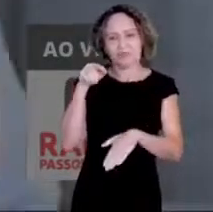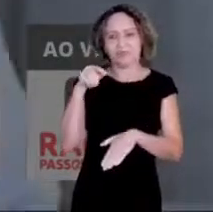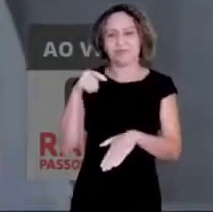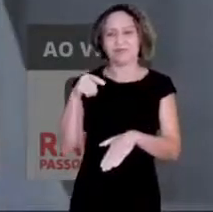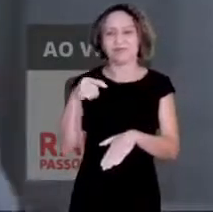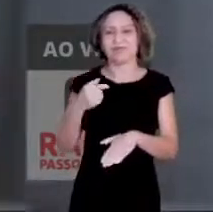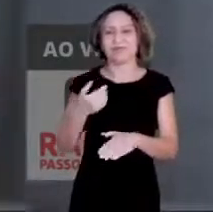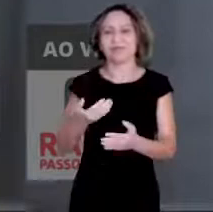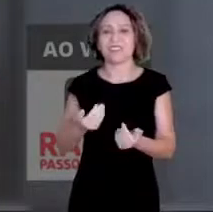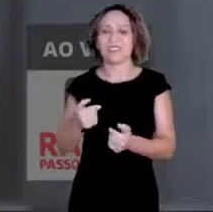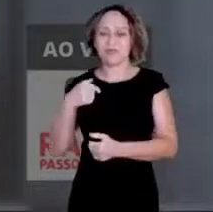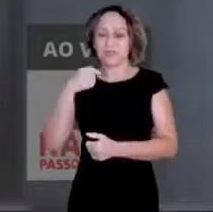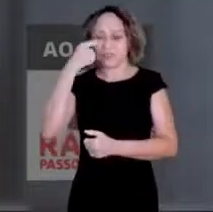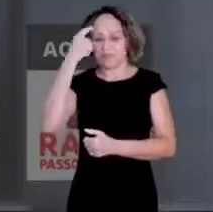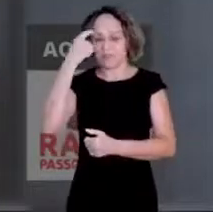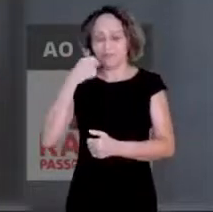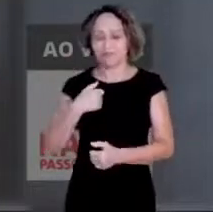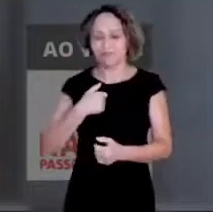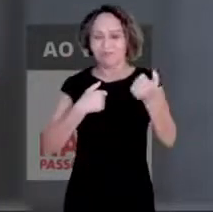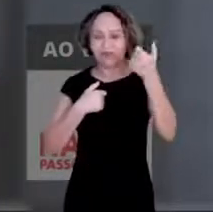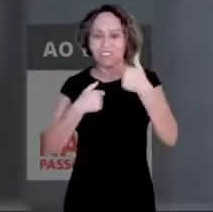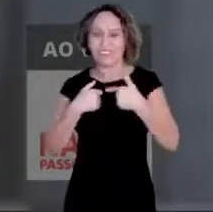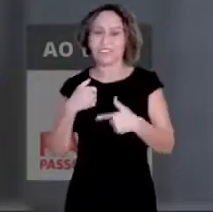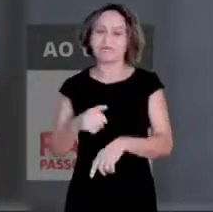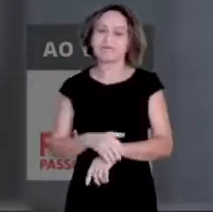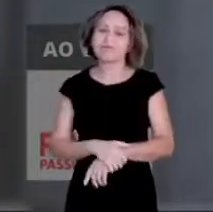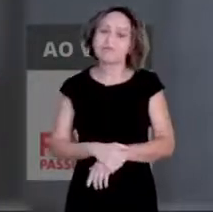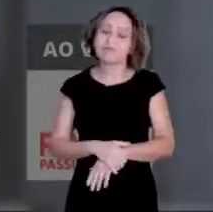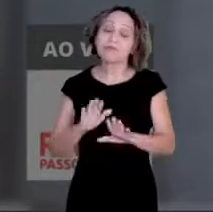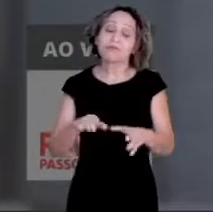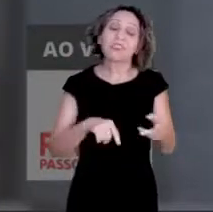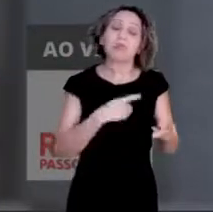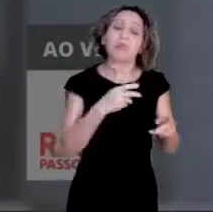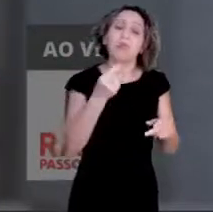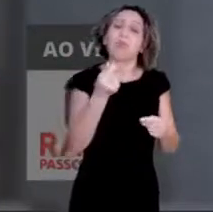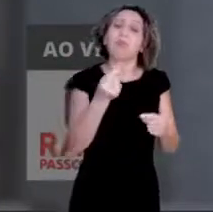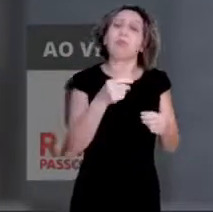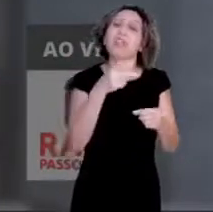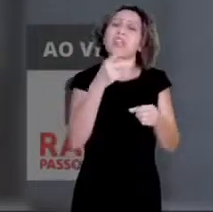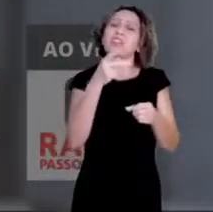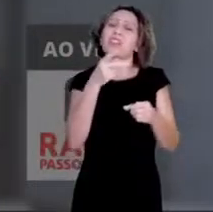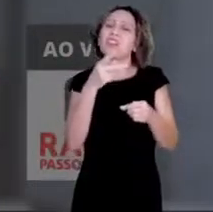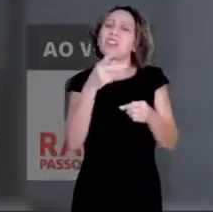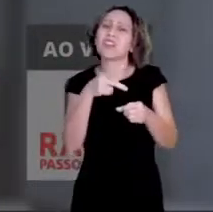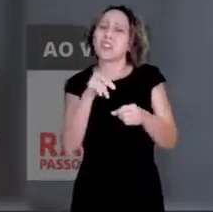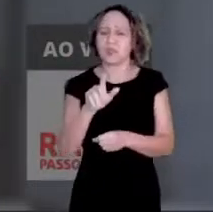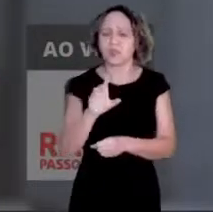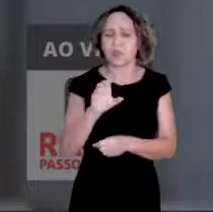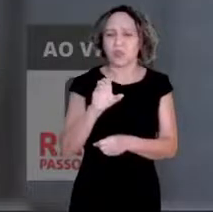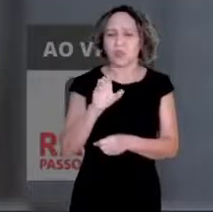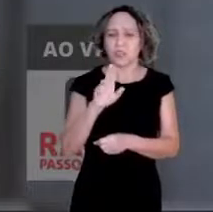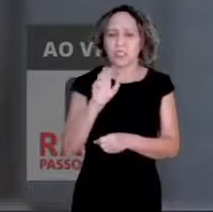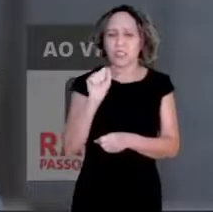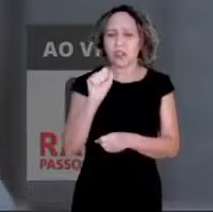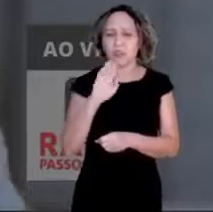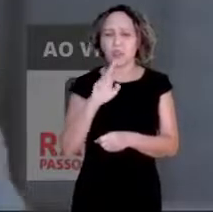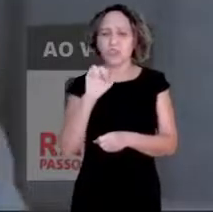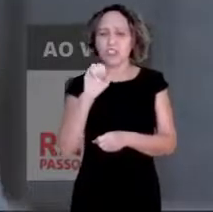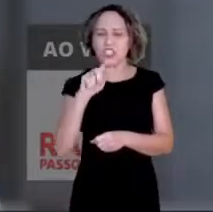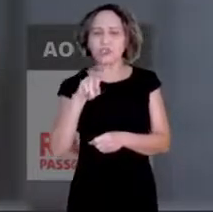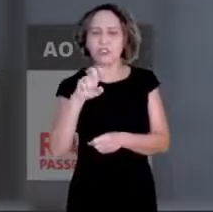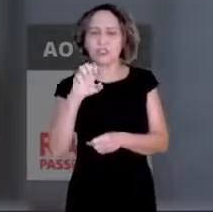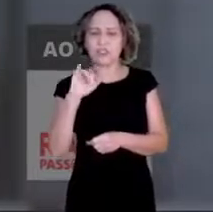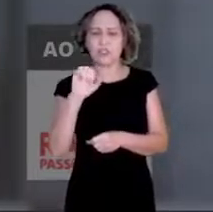padrão da moeda brasileira. Não existe nenhuma razão técnica, não existe nenhuma